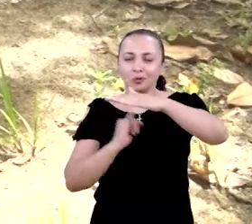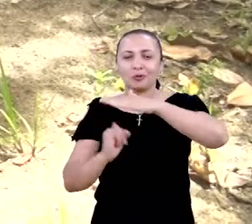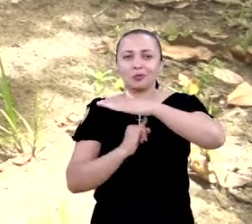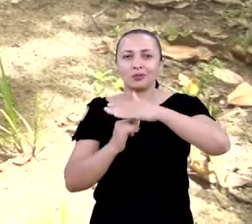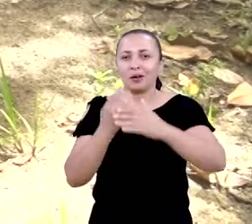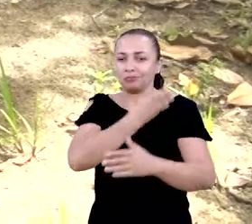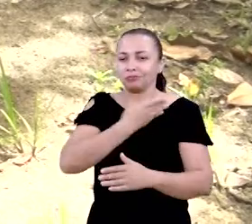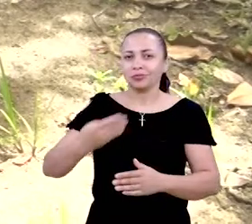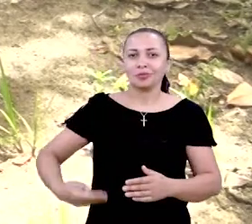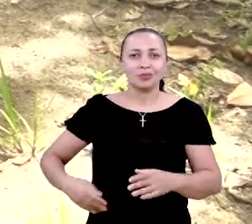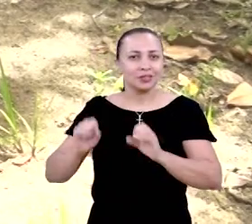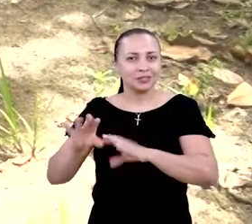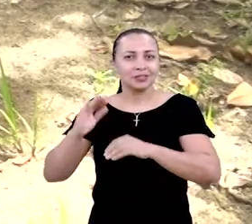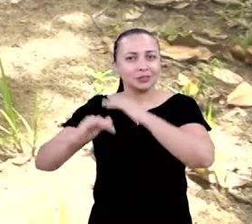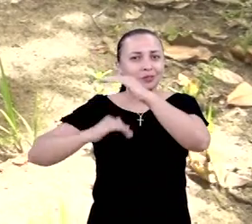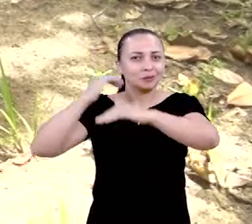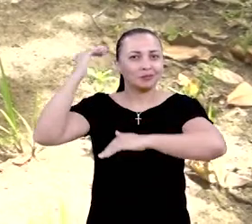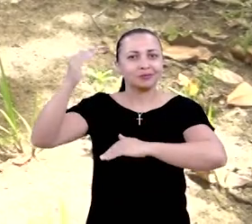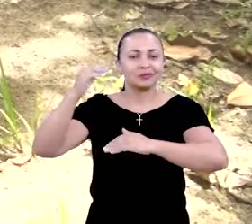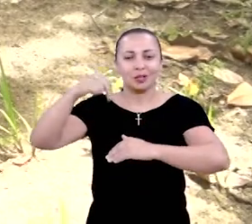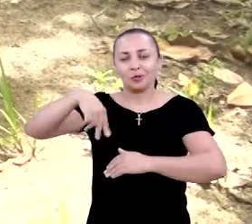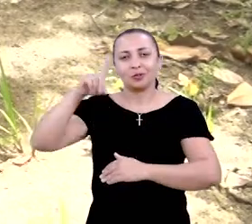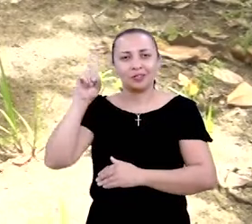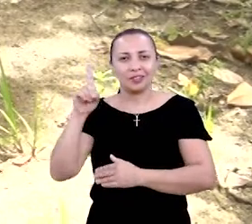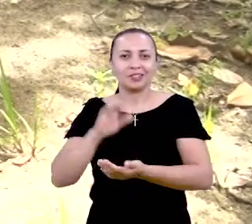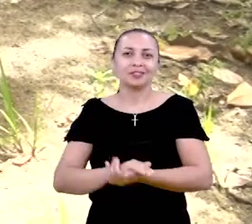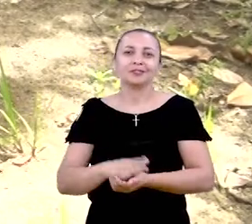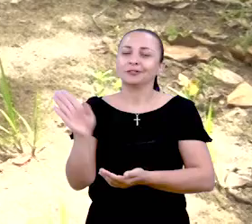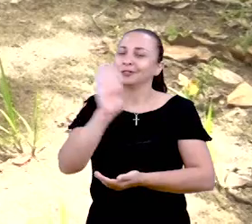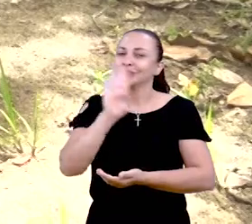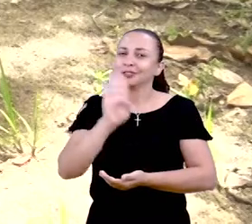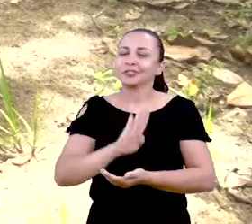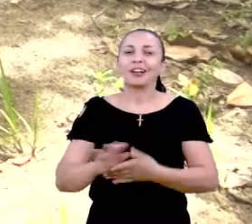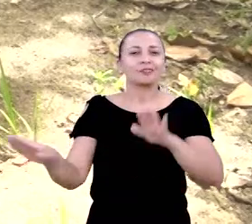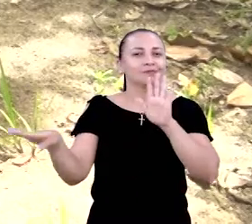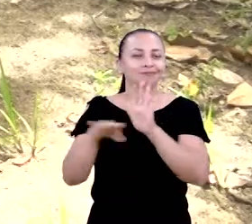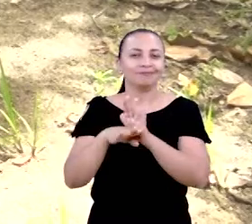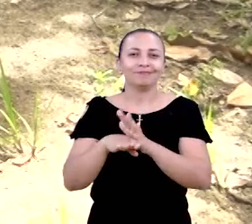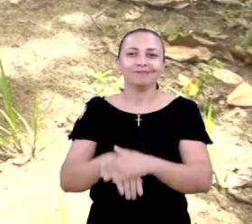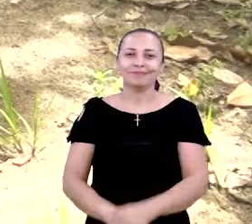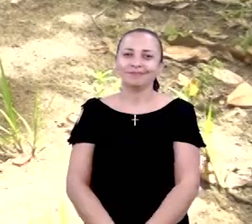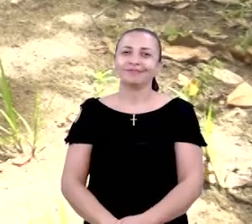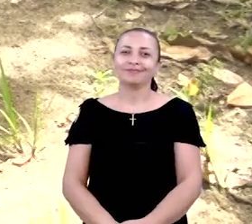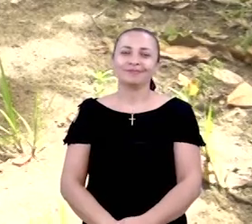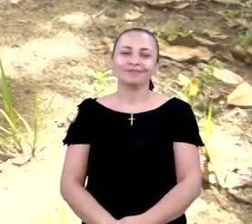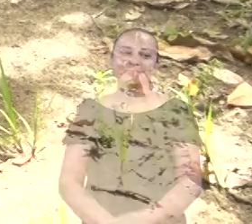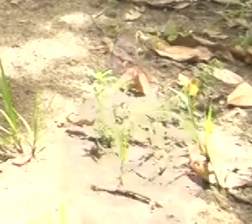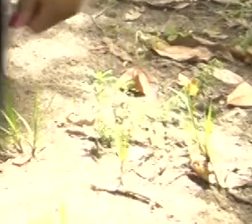instituições públicas de ensino superior do Nordeste. Tchau, tchau e até lá!